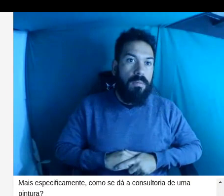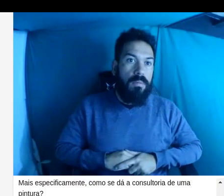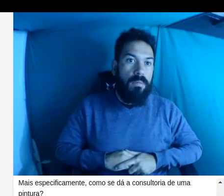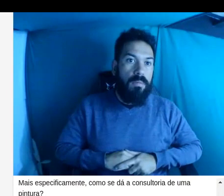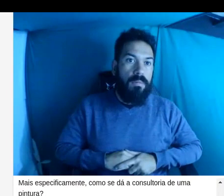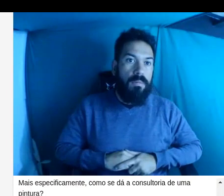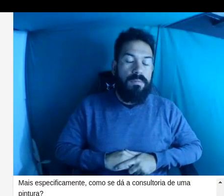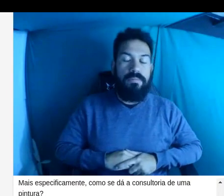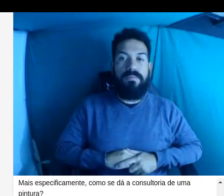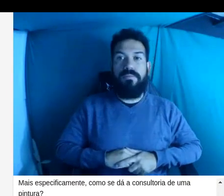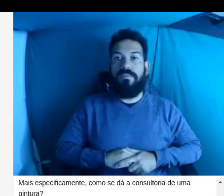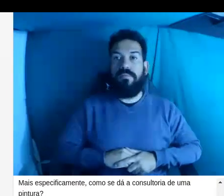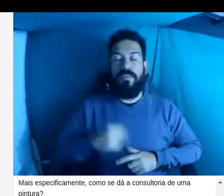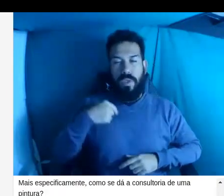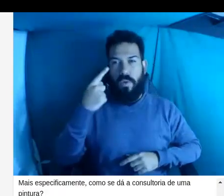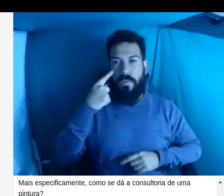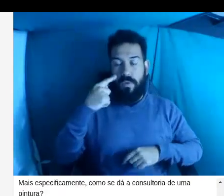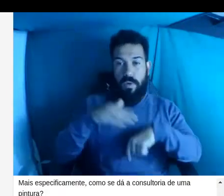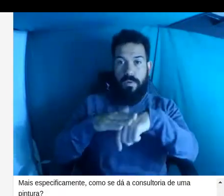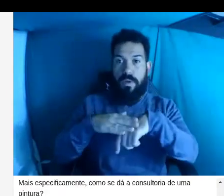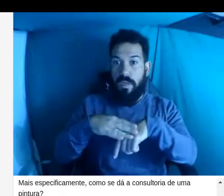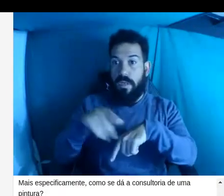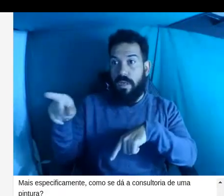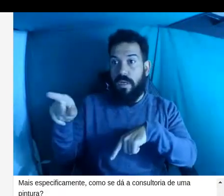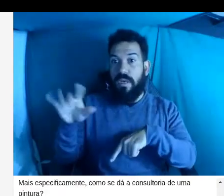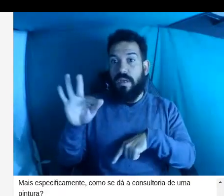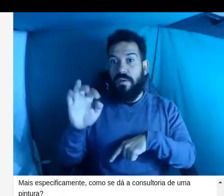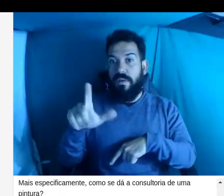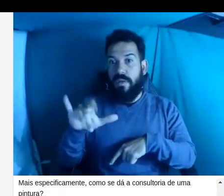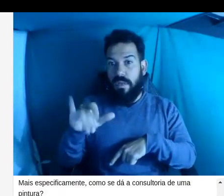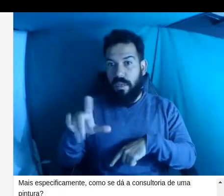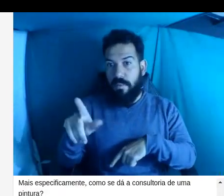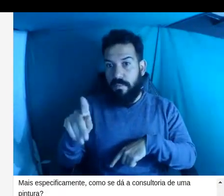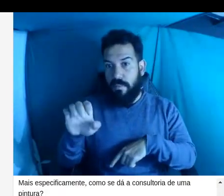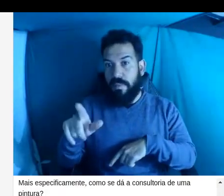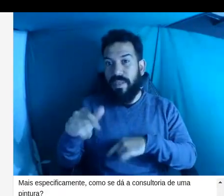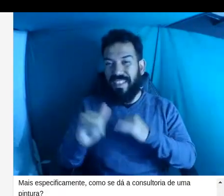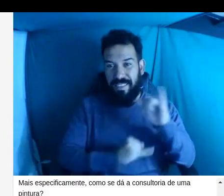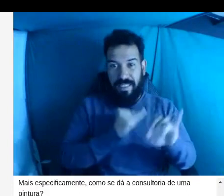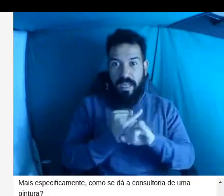Pessoal, estou verificando aqui, caiu a conexão do Felipe, acho que ele deve estar voltando.